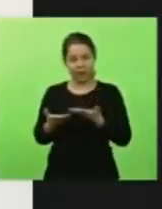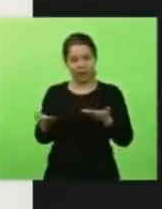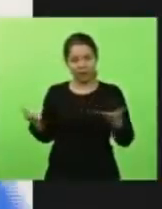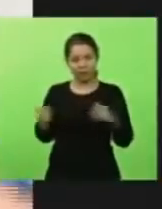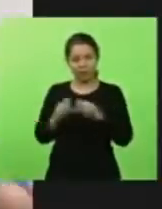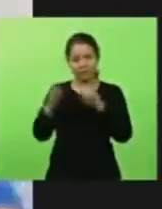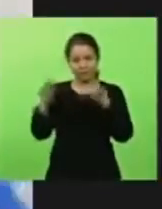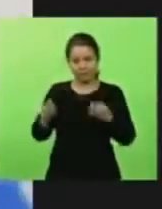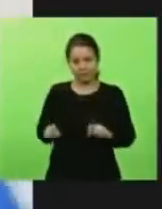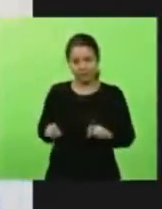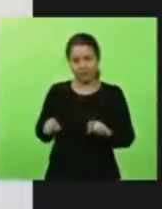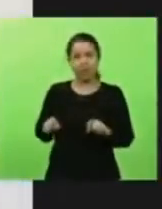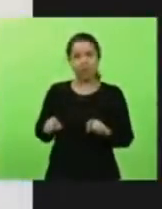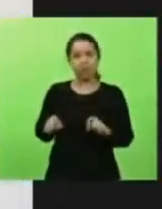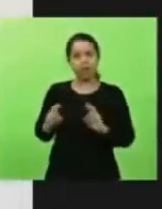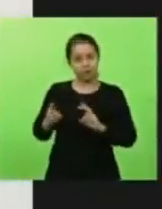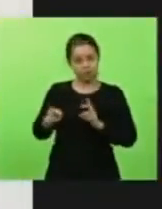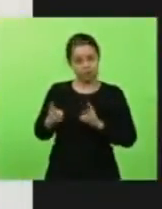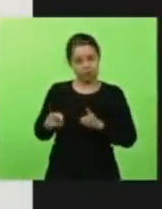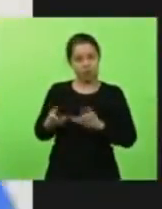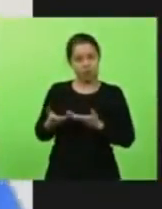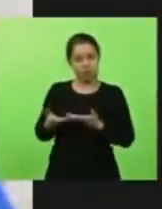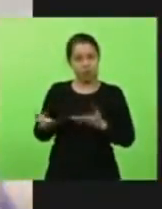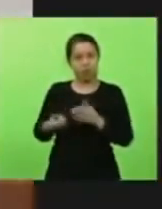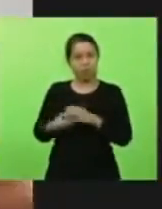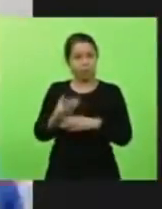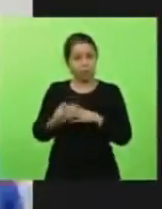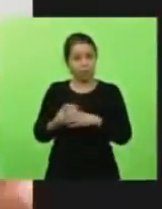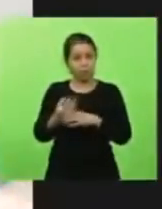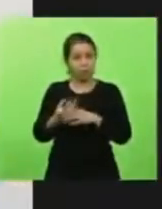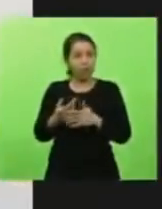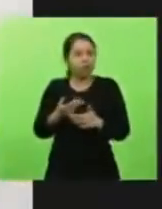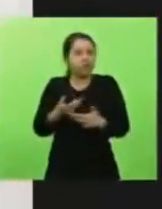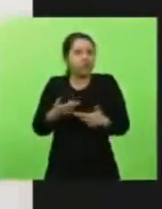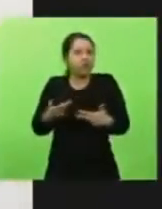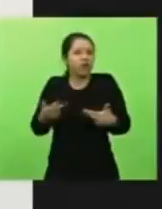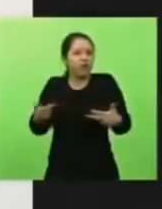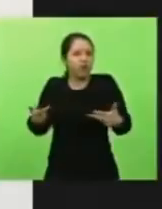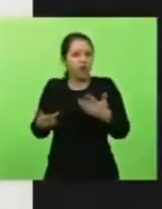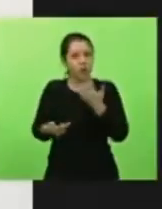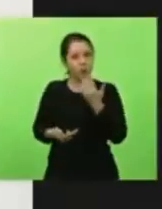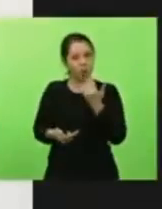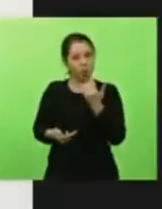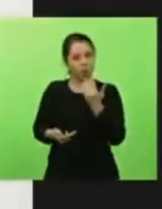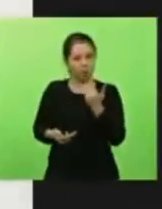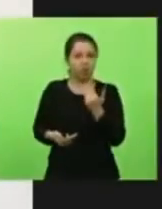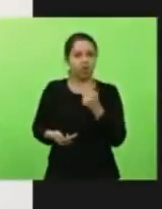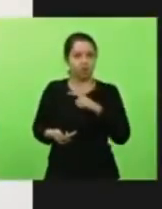se produzem diferentes tipos de alimentos.